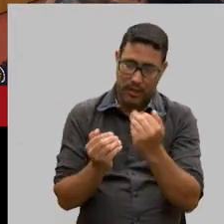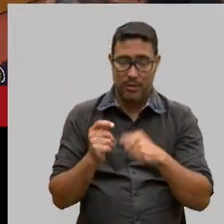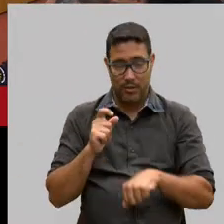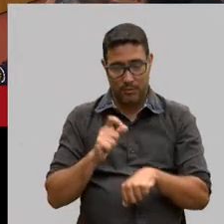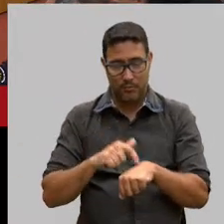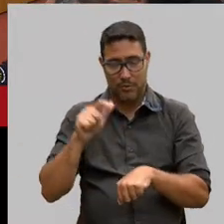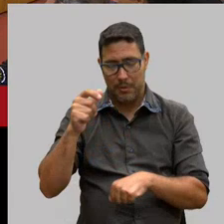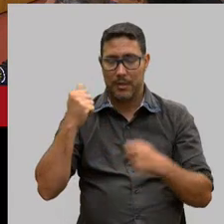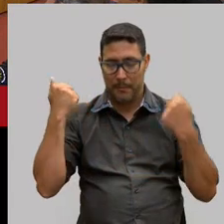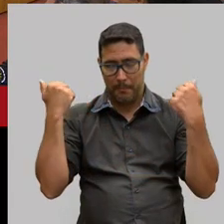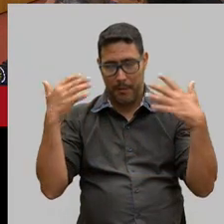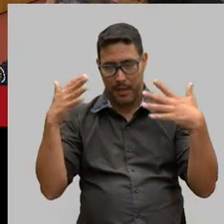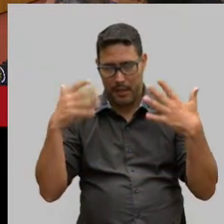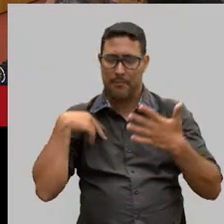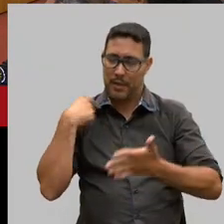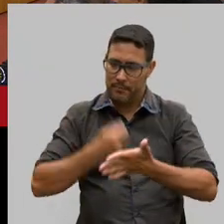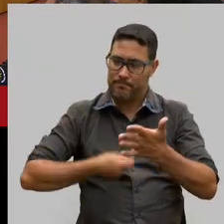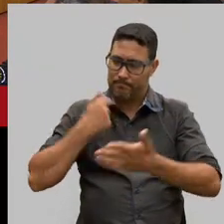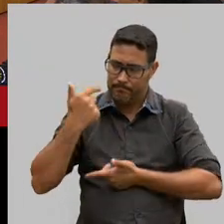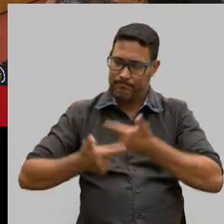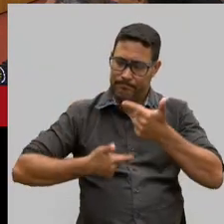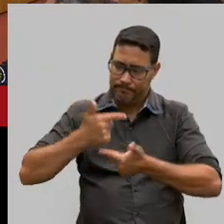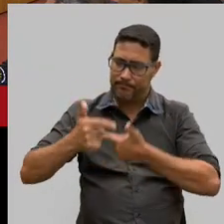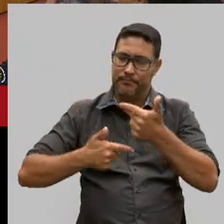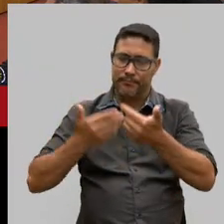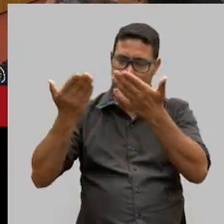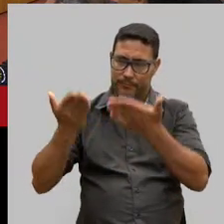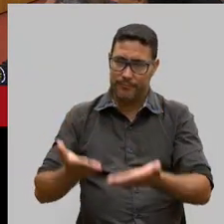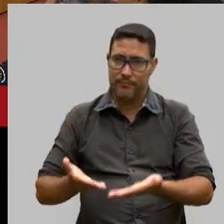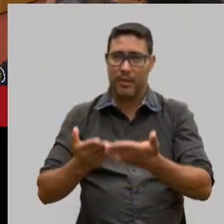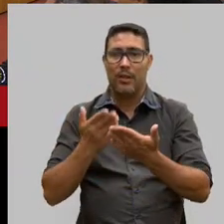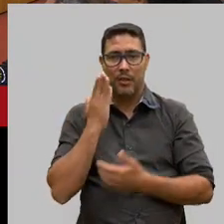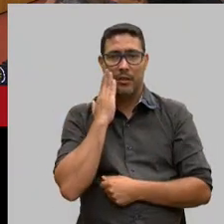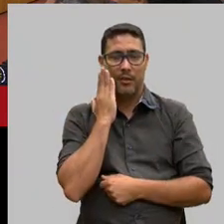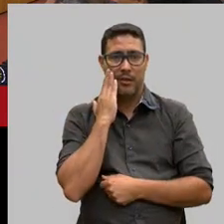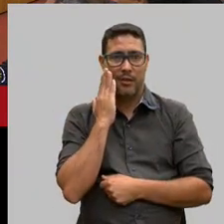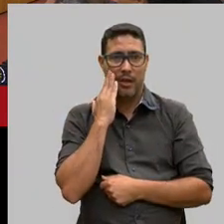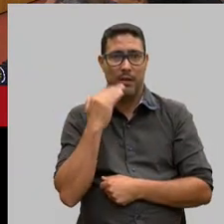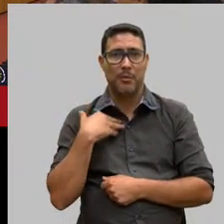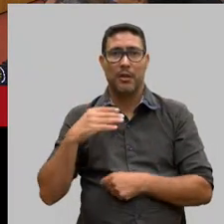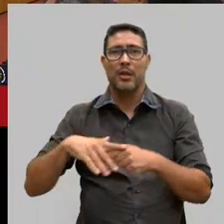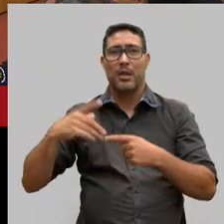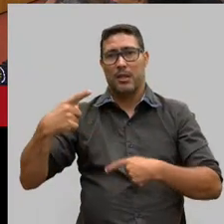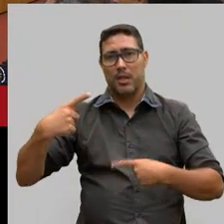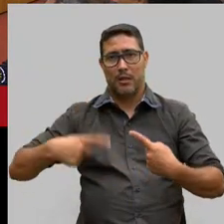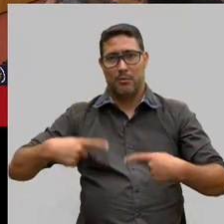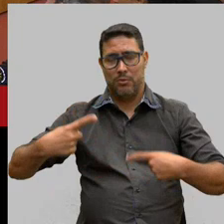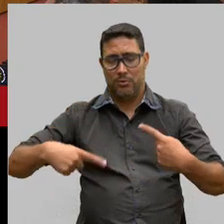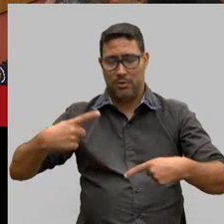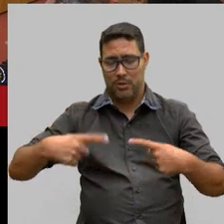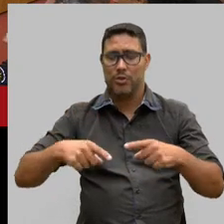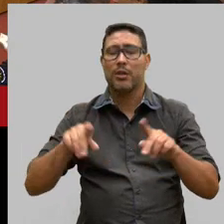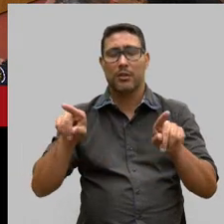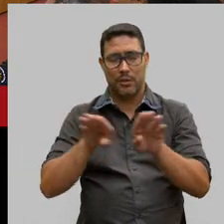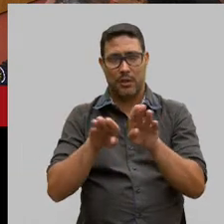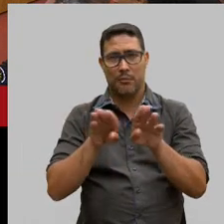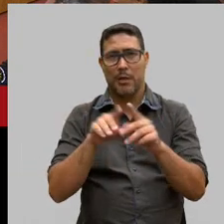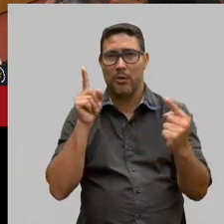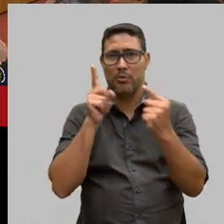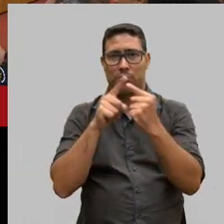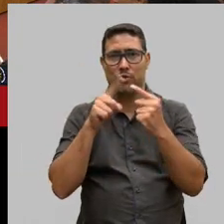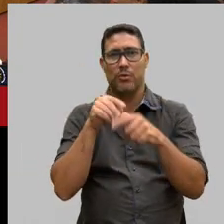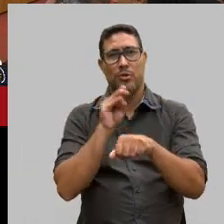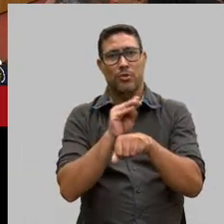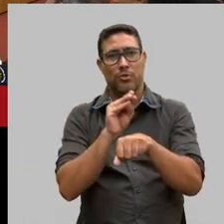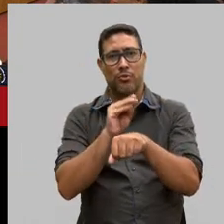bela luta meu irmão que você trava saiba que a política é um jeito também de cuidar das pessoas e quando você traz